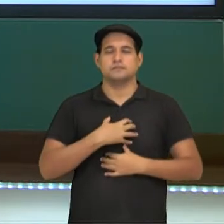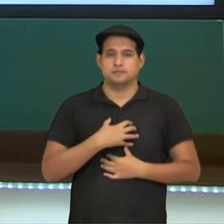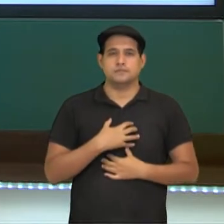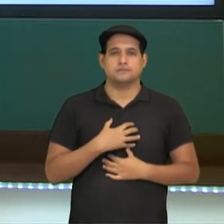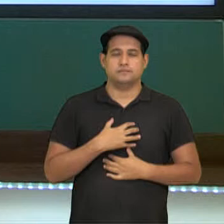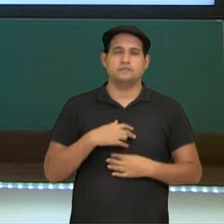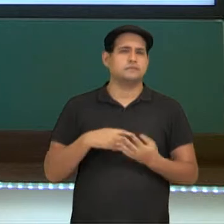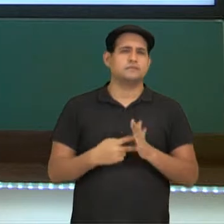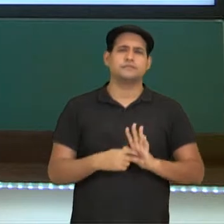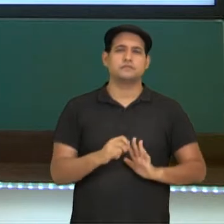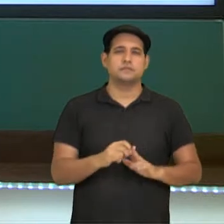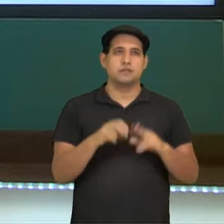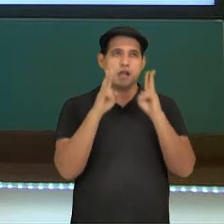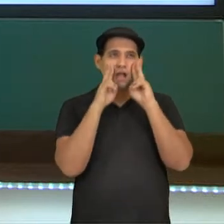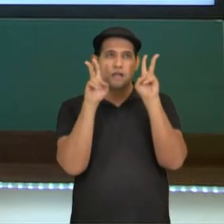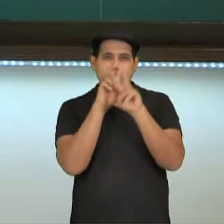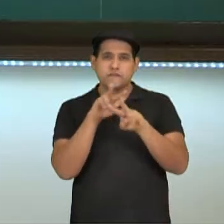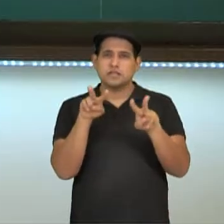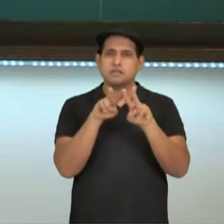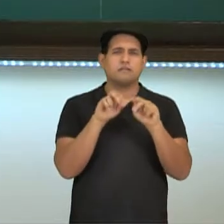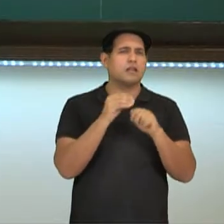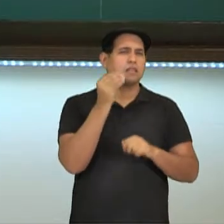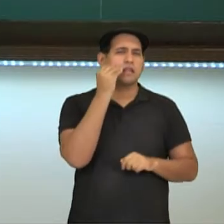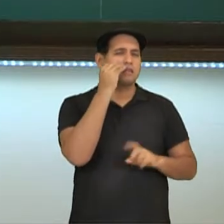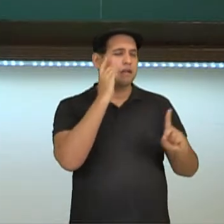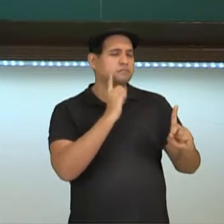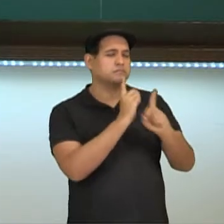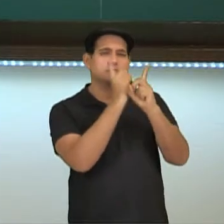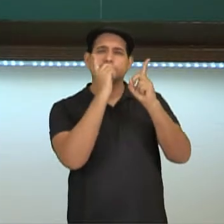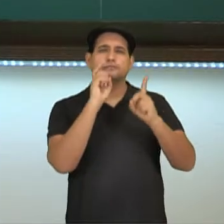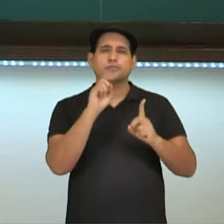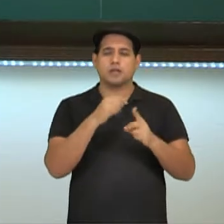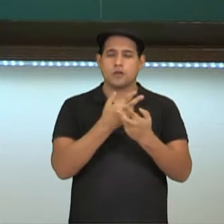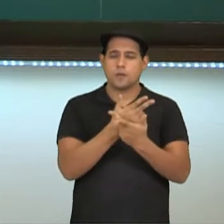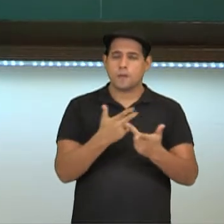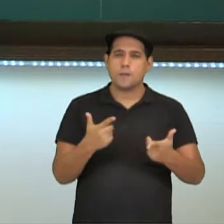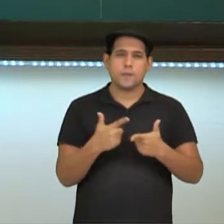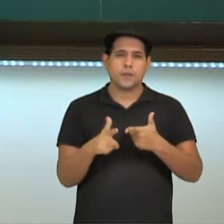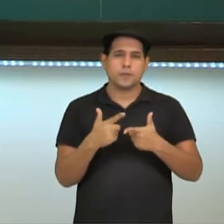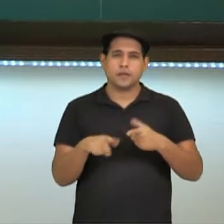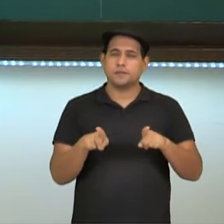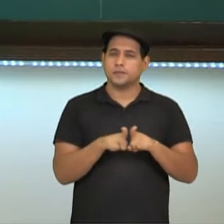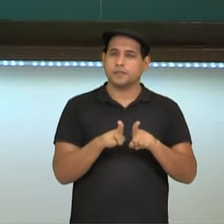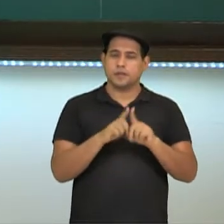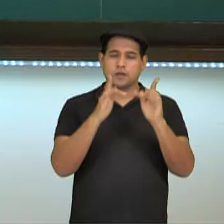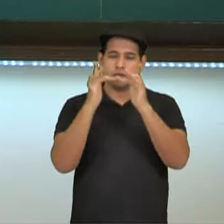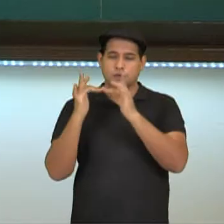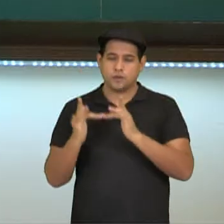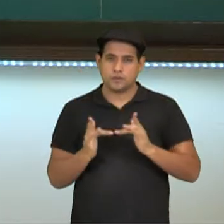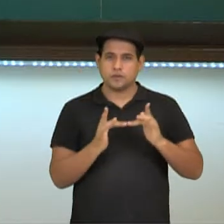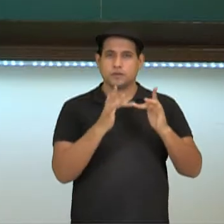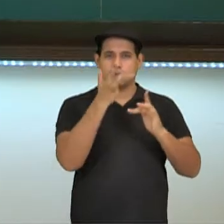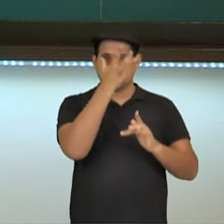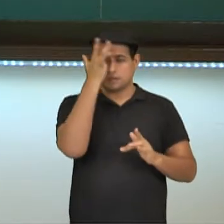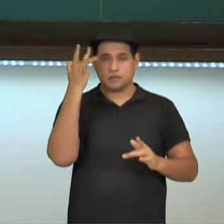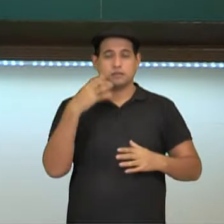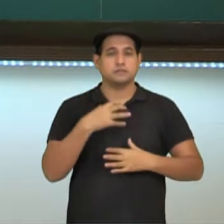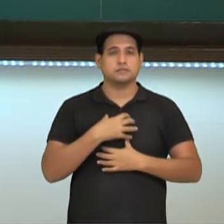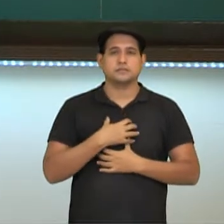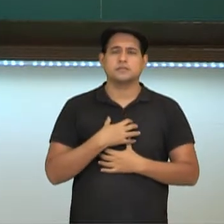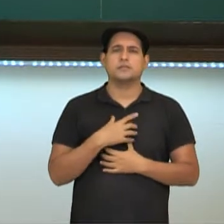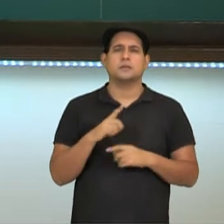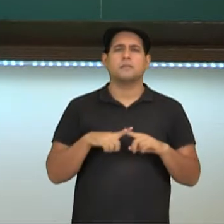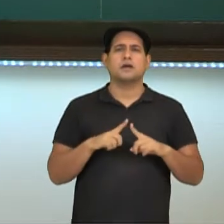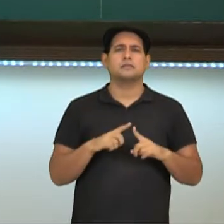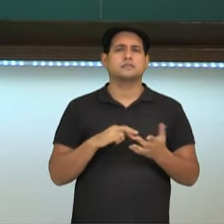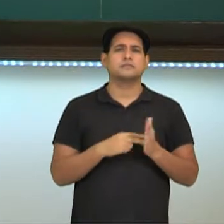Então ela é uma visão ali que vai tentar identificar possíveis problemas nas relações pessoais, interpessoais, né?